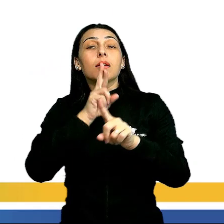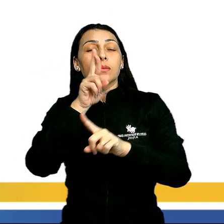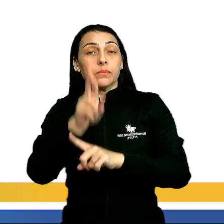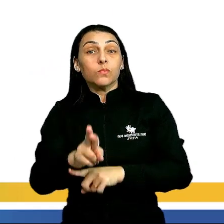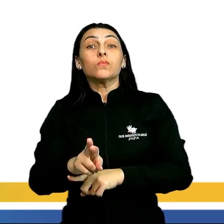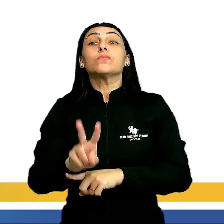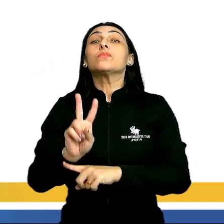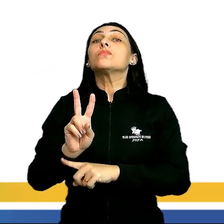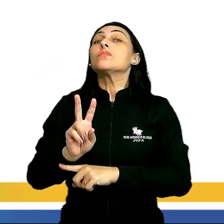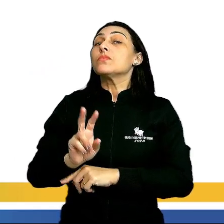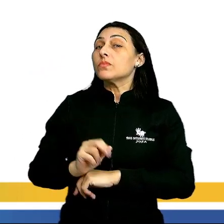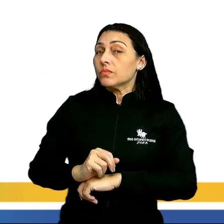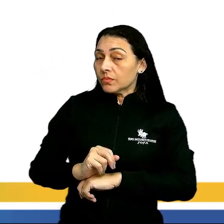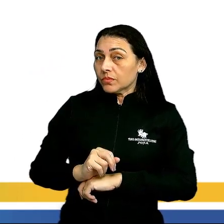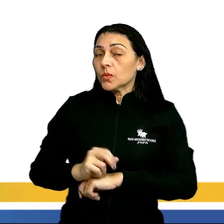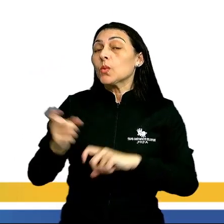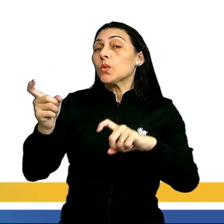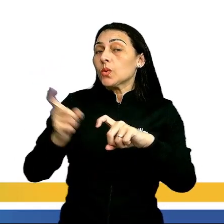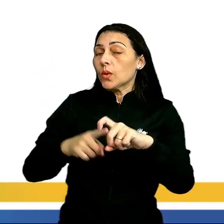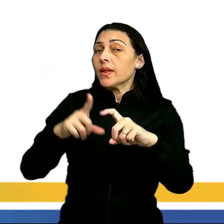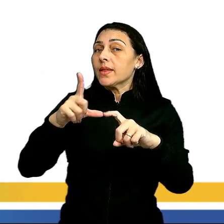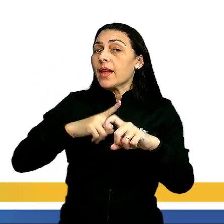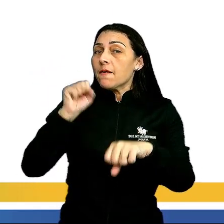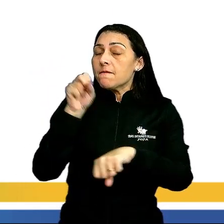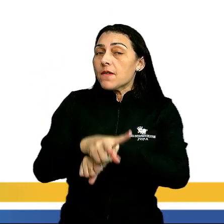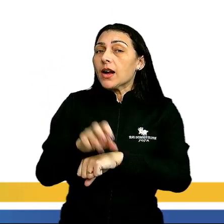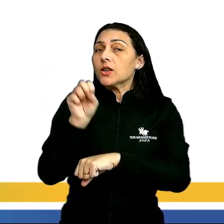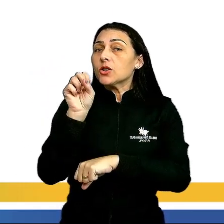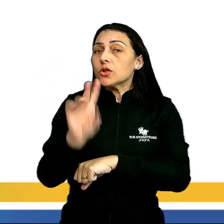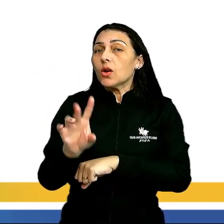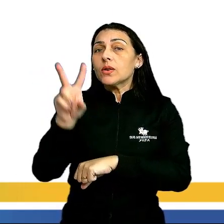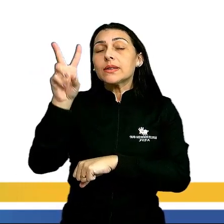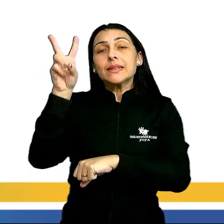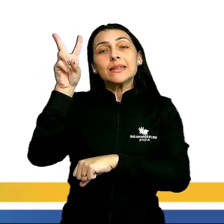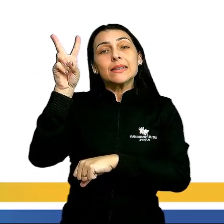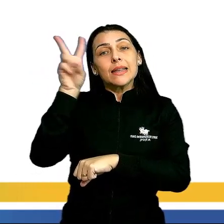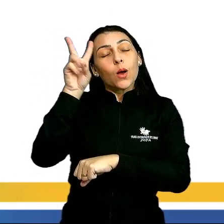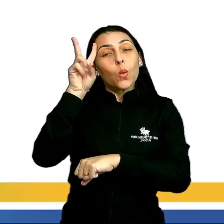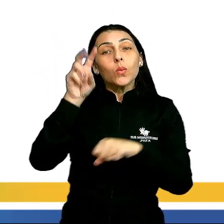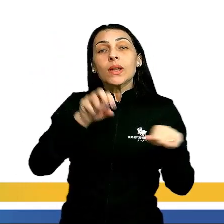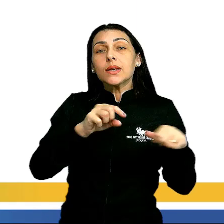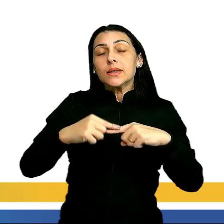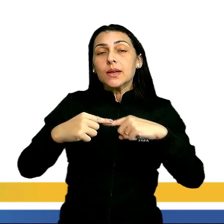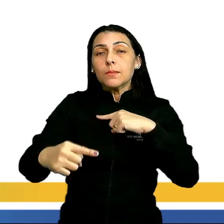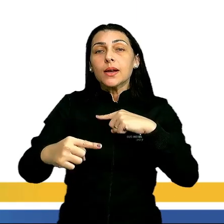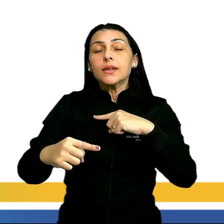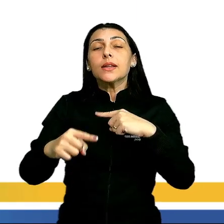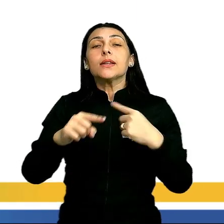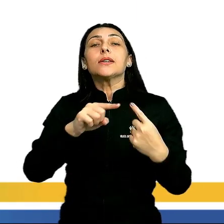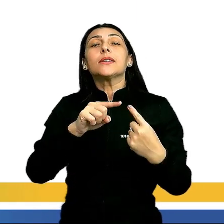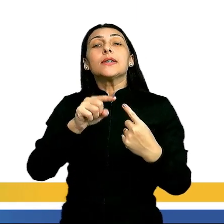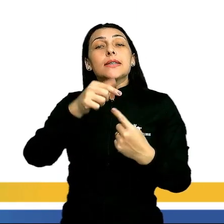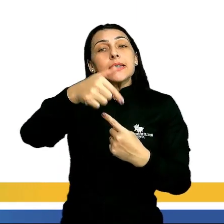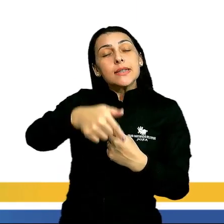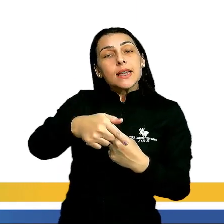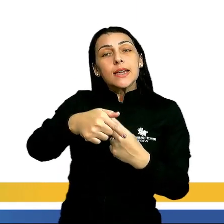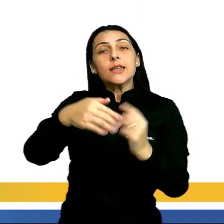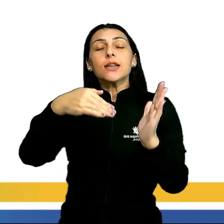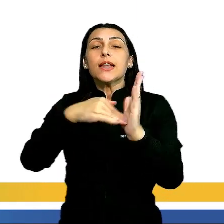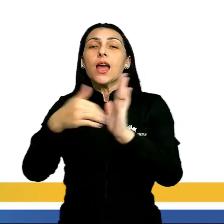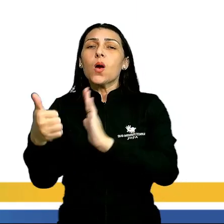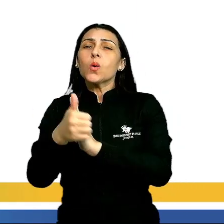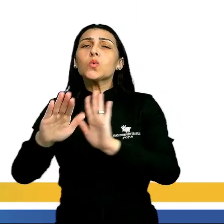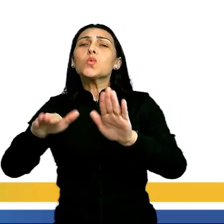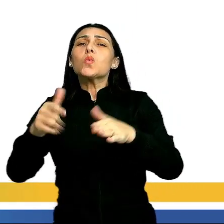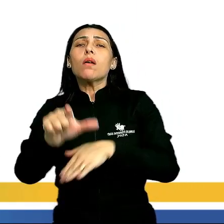responde: o doutor tem vaga apenas para a segunda semana, entre os dias 7 e 11.